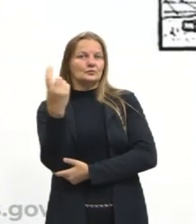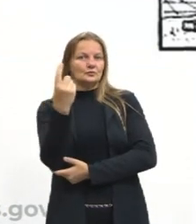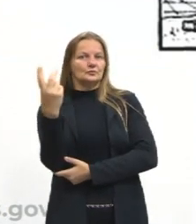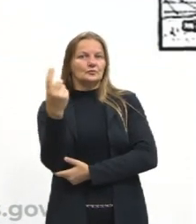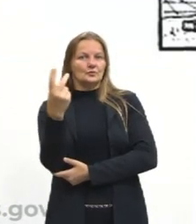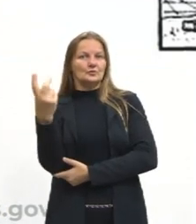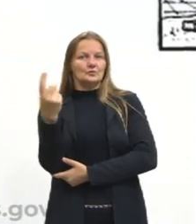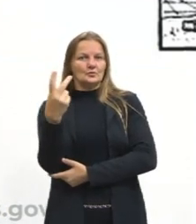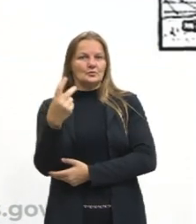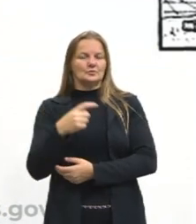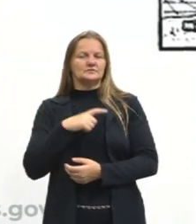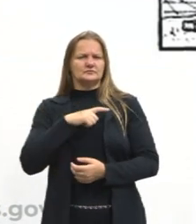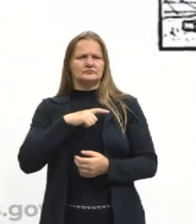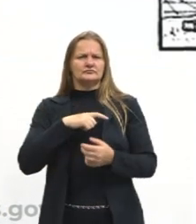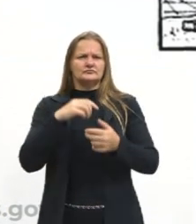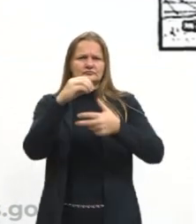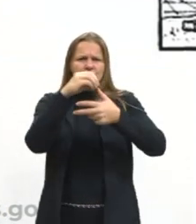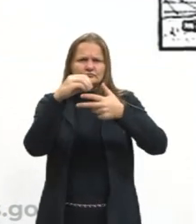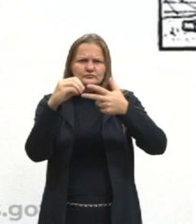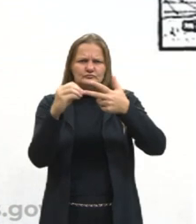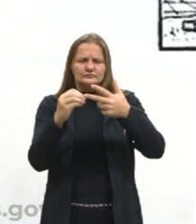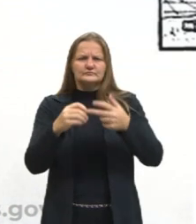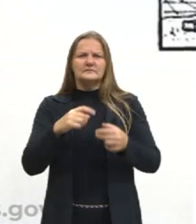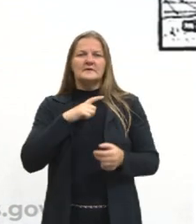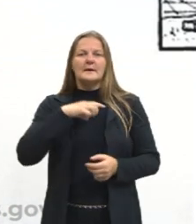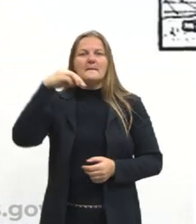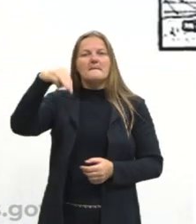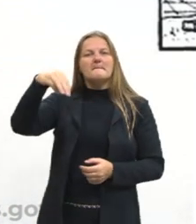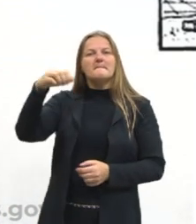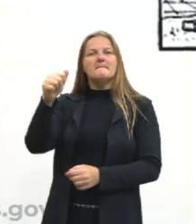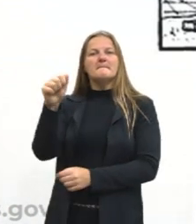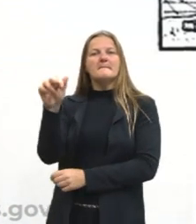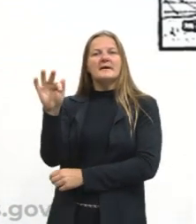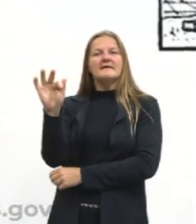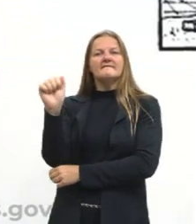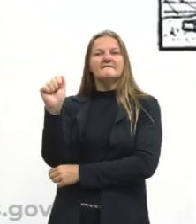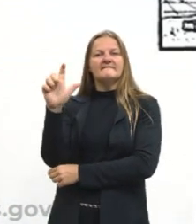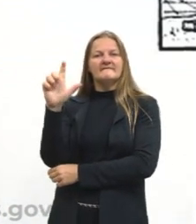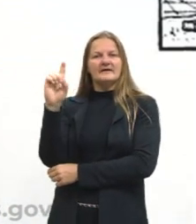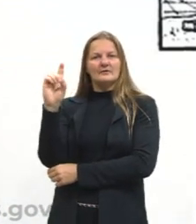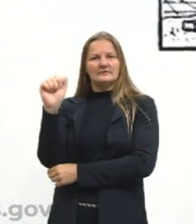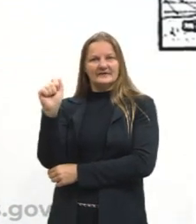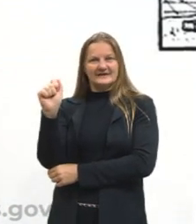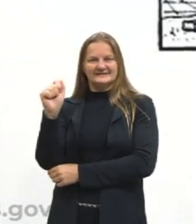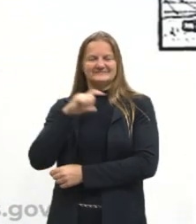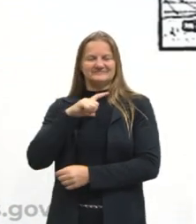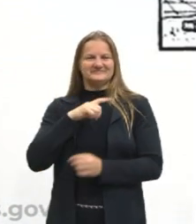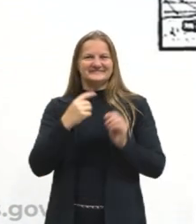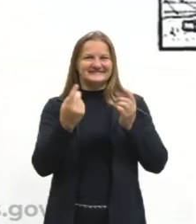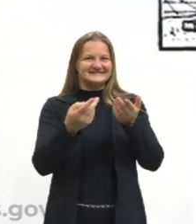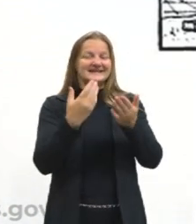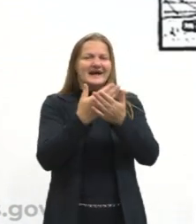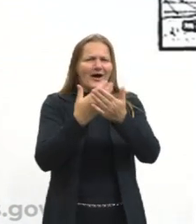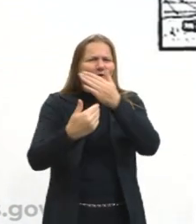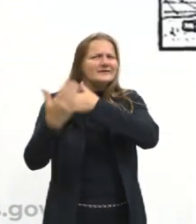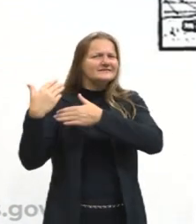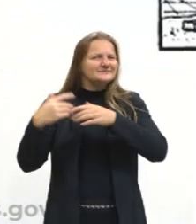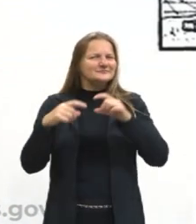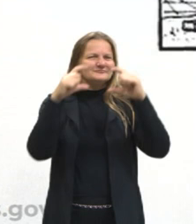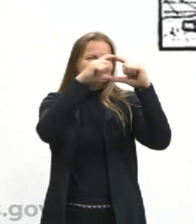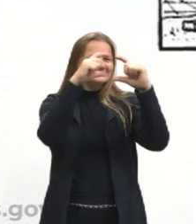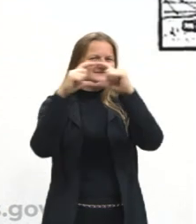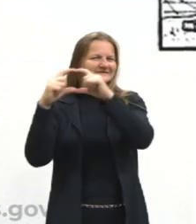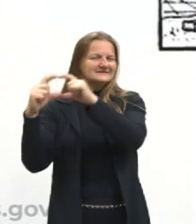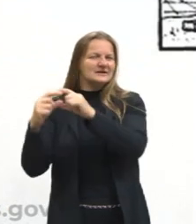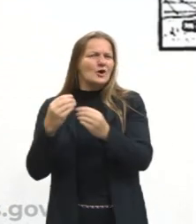e que trazem uma tira da Mafalda lembra que nós comentamos na aula anterior que uma das